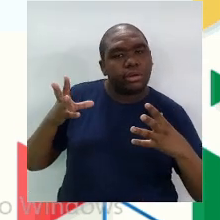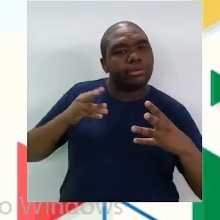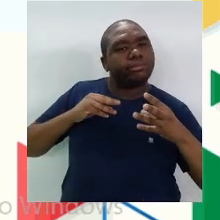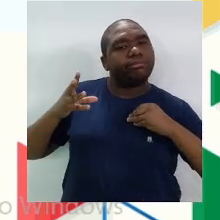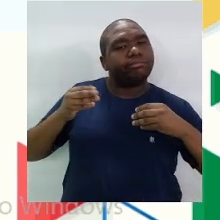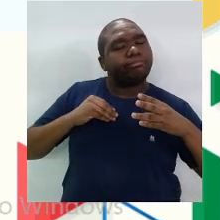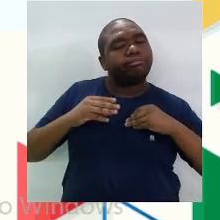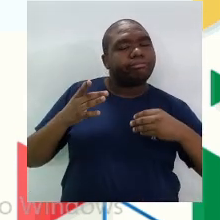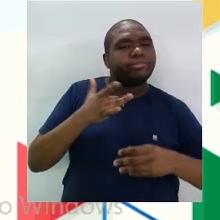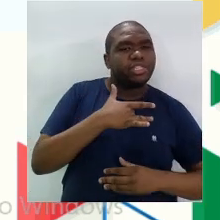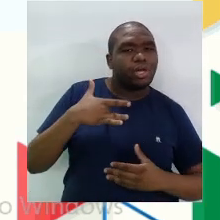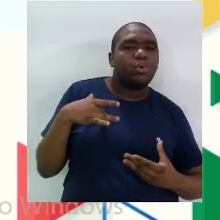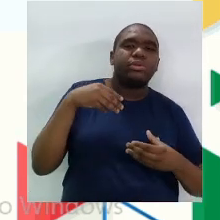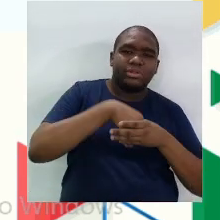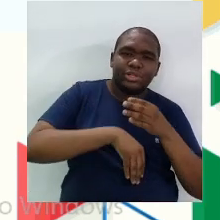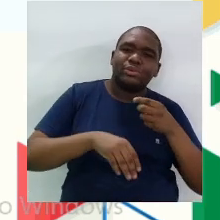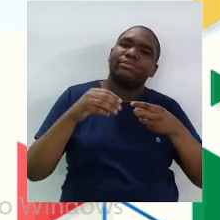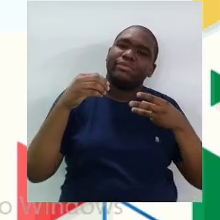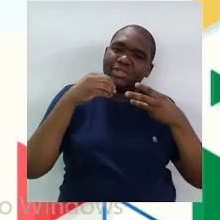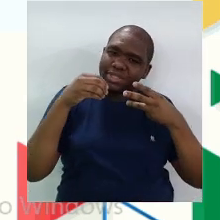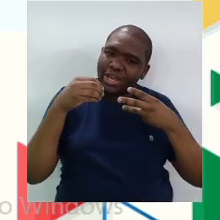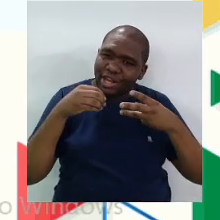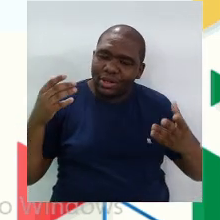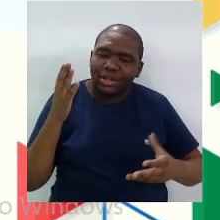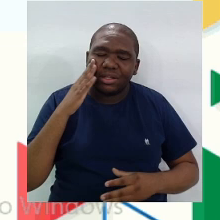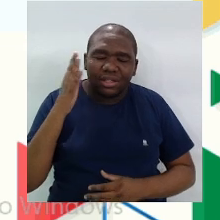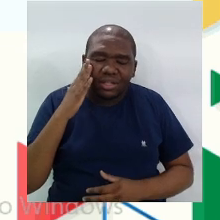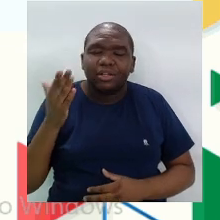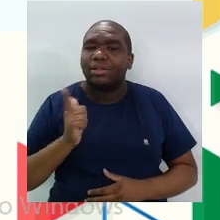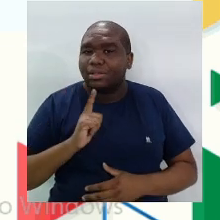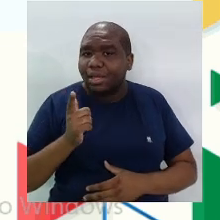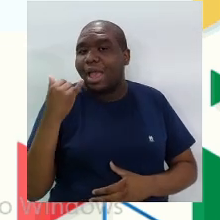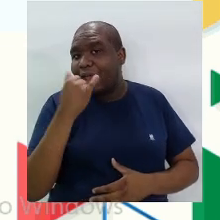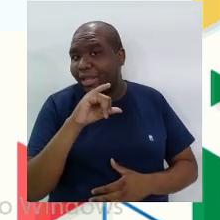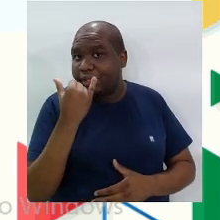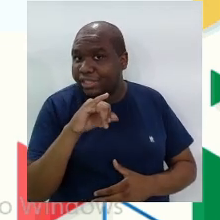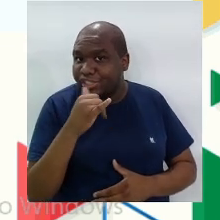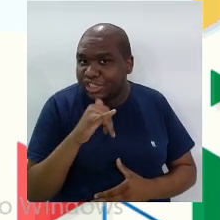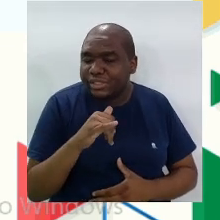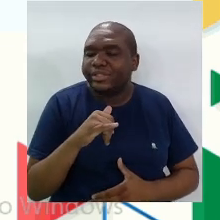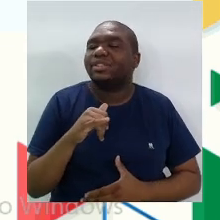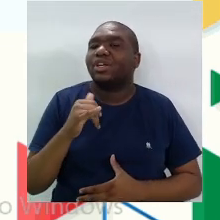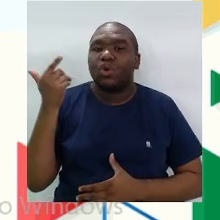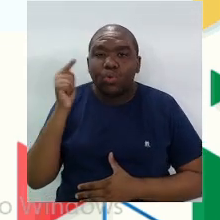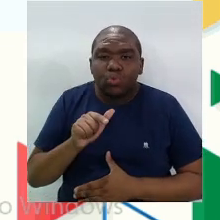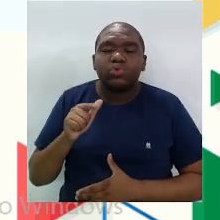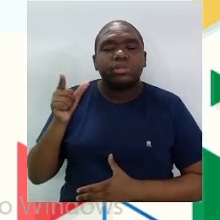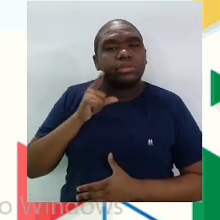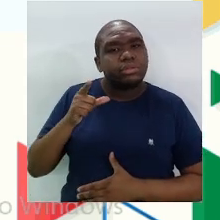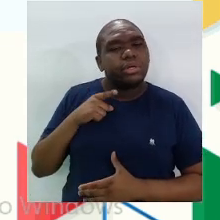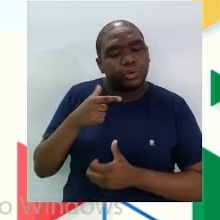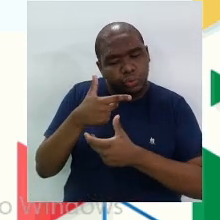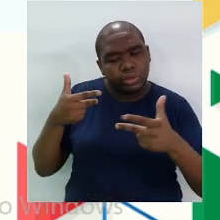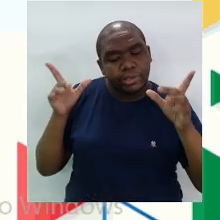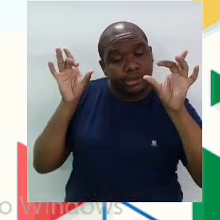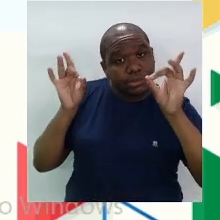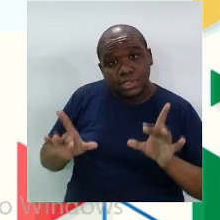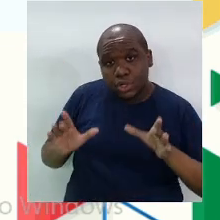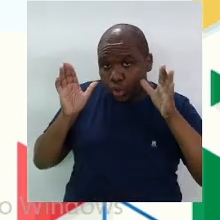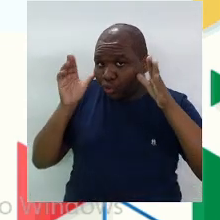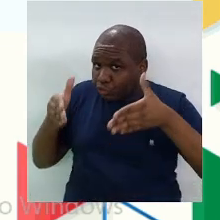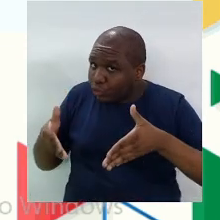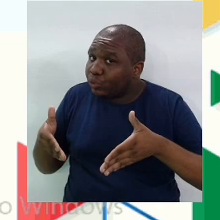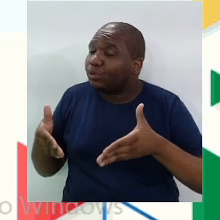Convertem aí esses nutrientes em energia e vão realizar funções